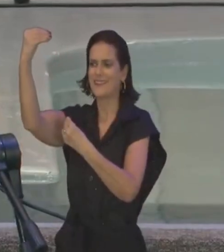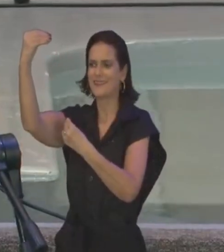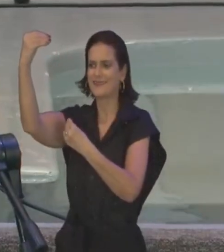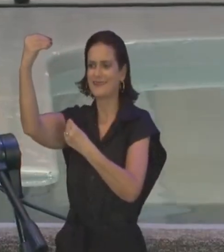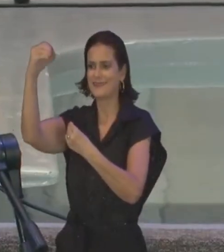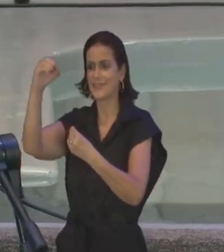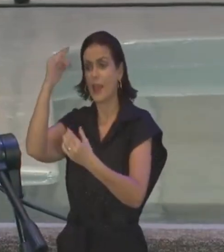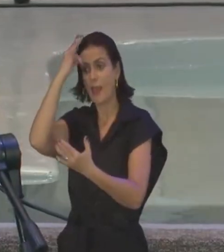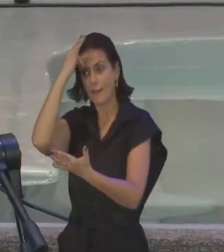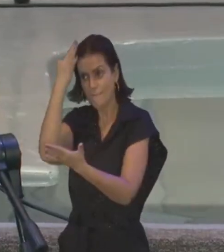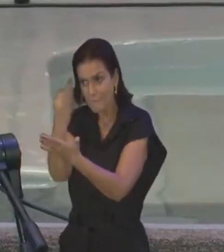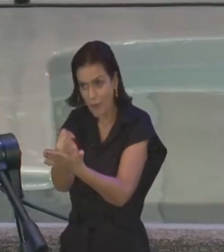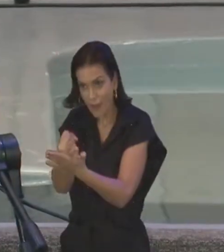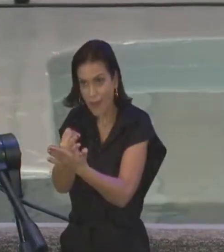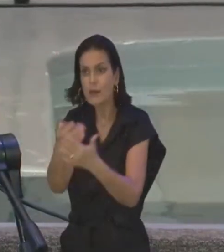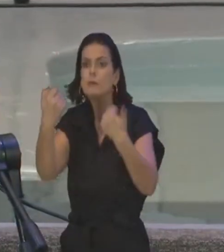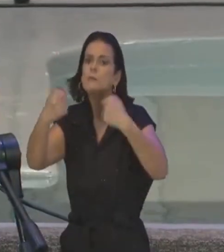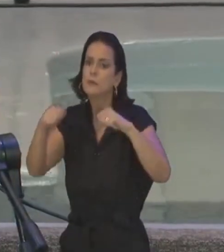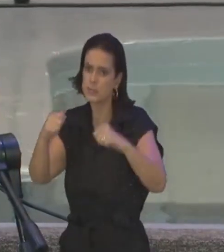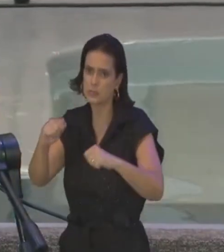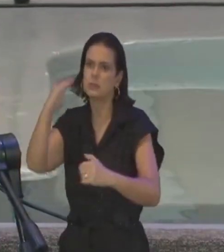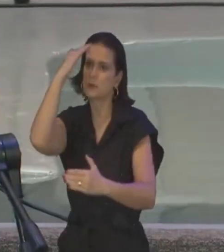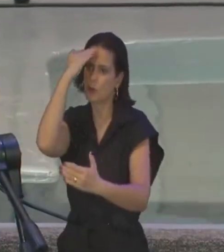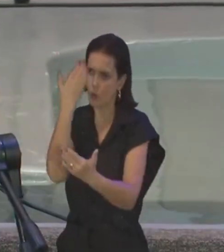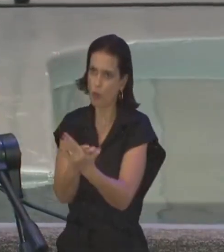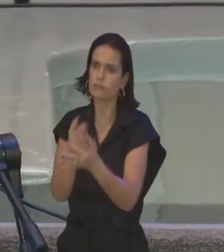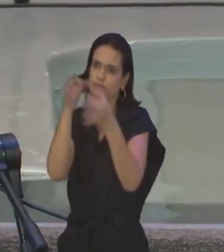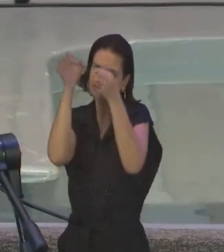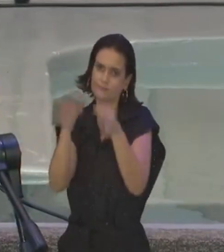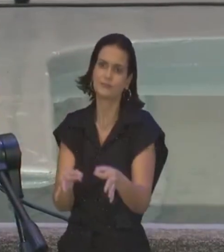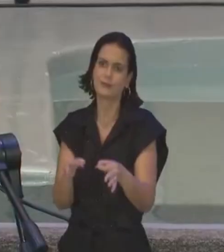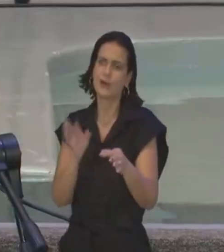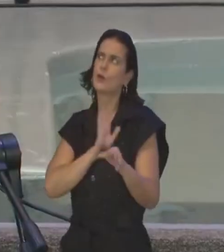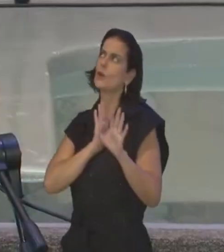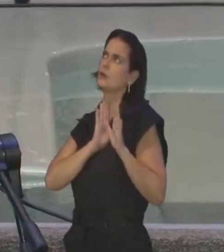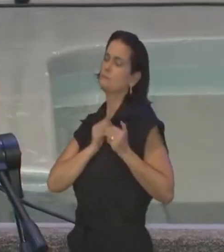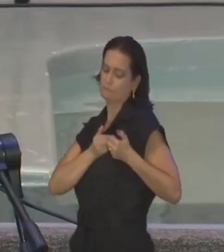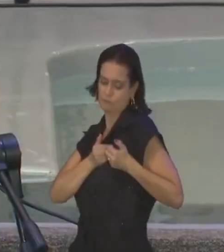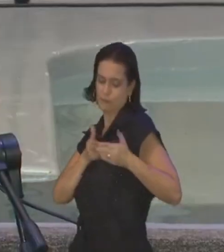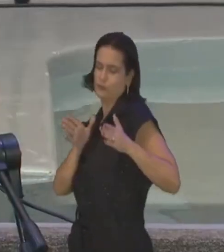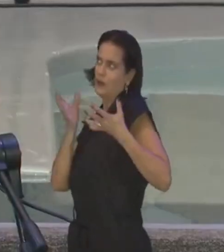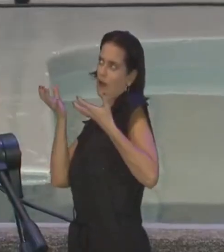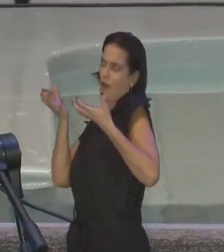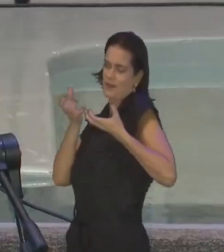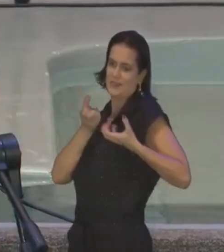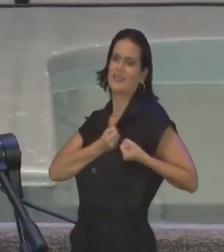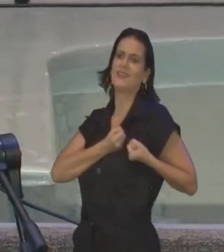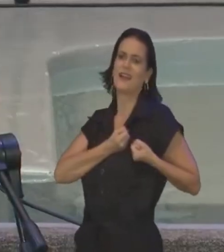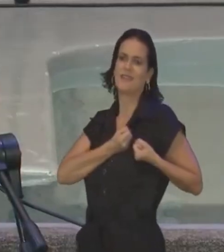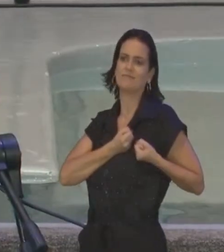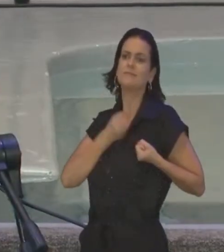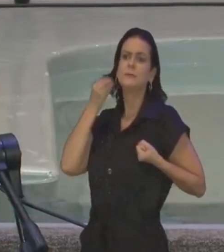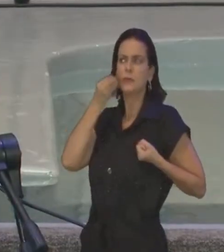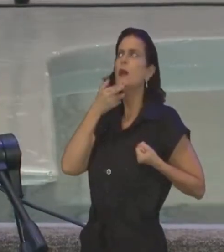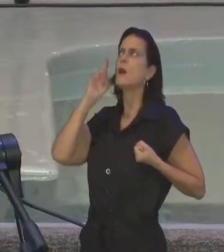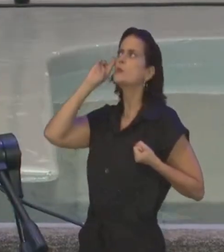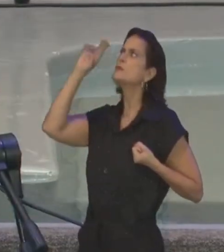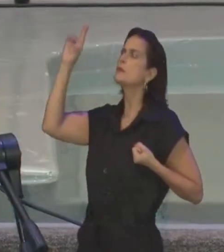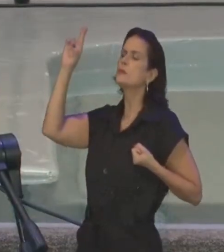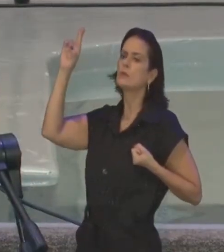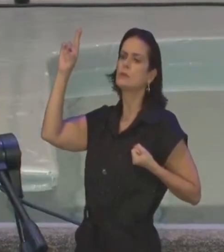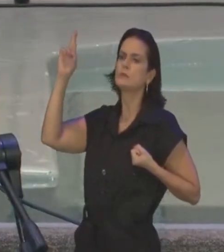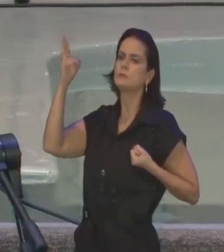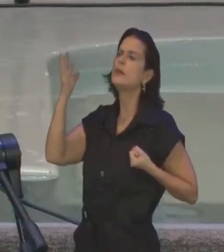preciso crer, é preciso abrir o coração e fazer prova do Senhor, e